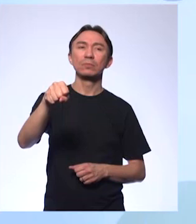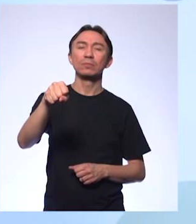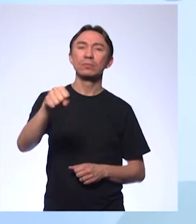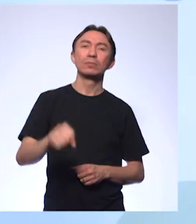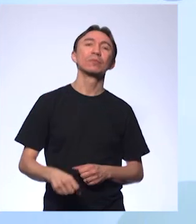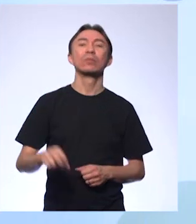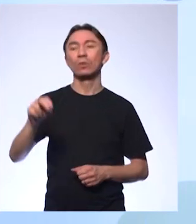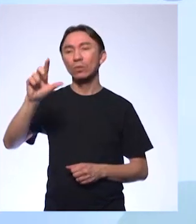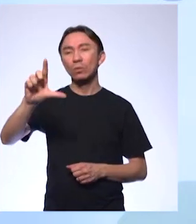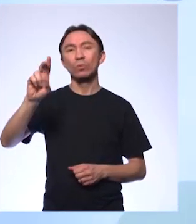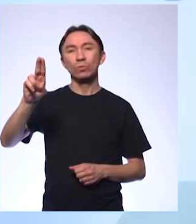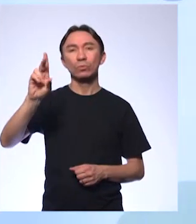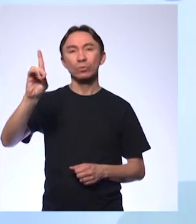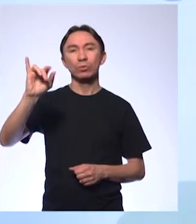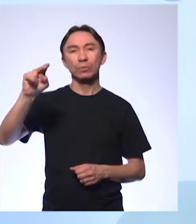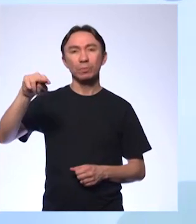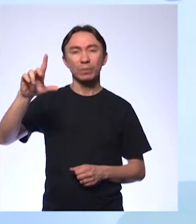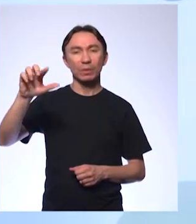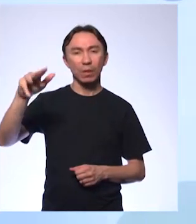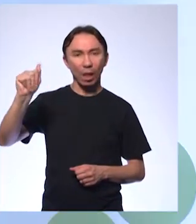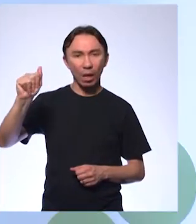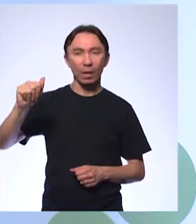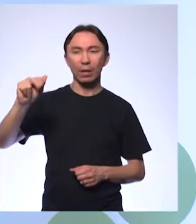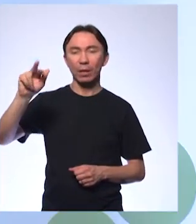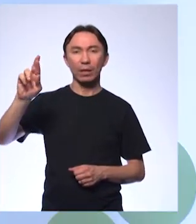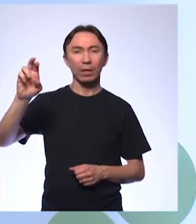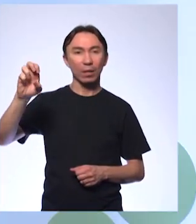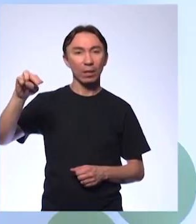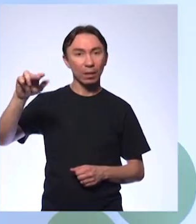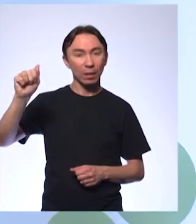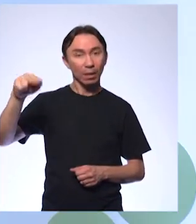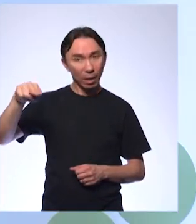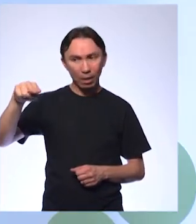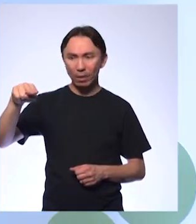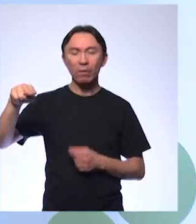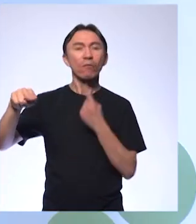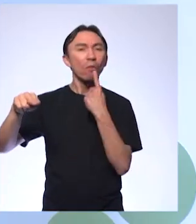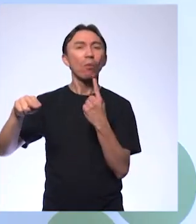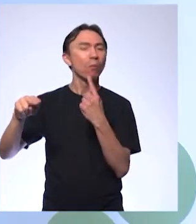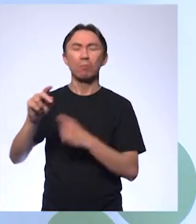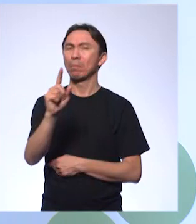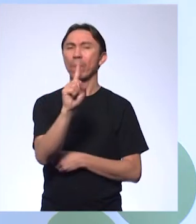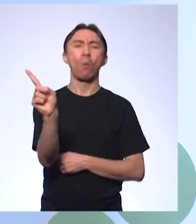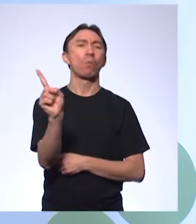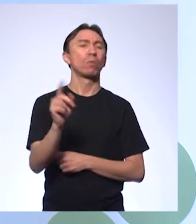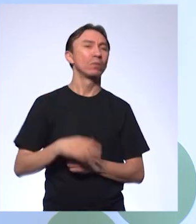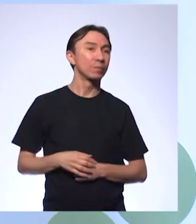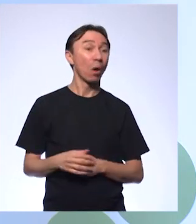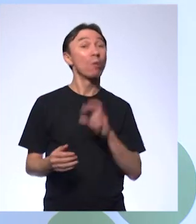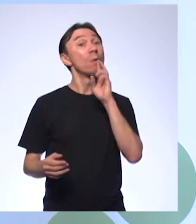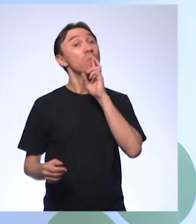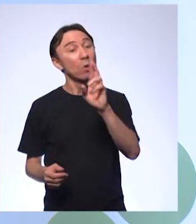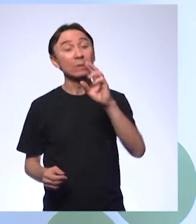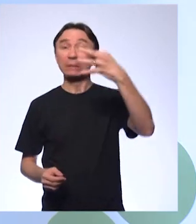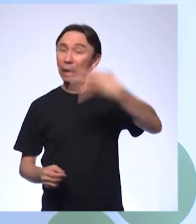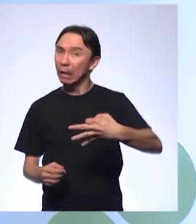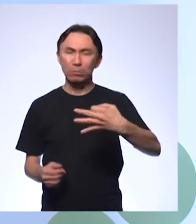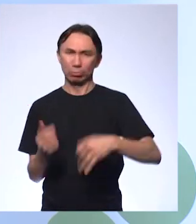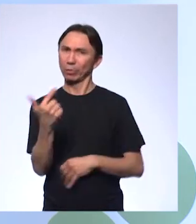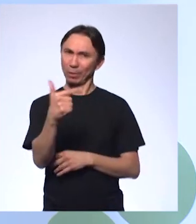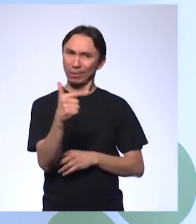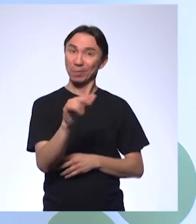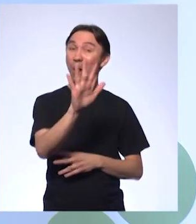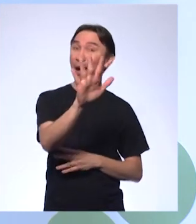Ludmila, Renan, não. É importante saber que a gente não tem resposta correta, né? Mas não esqueçam de justificar para